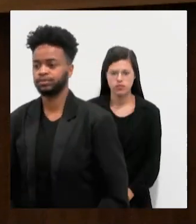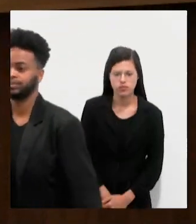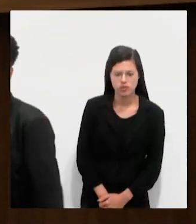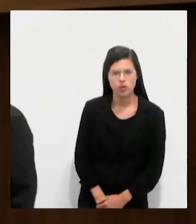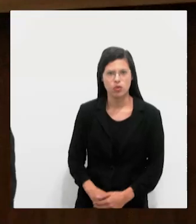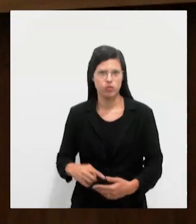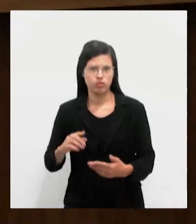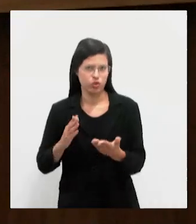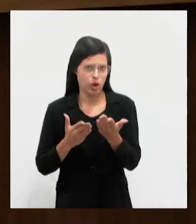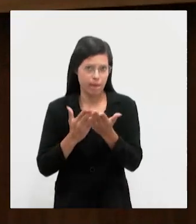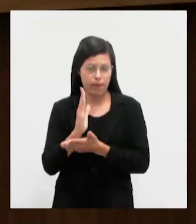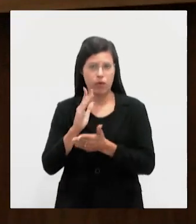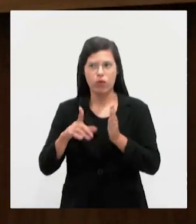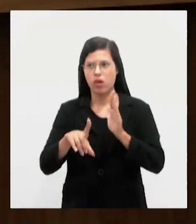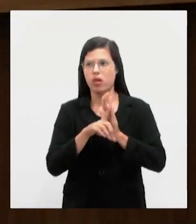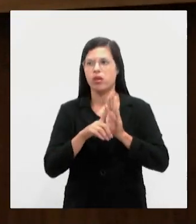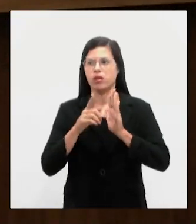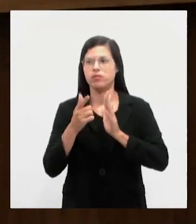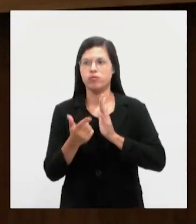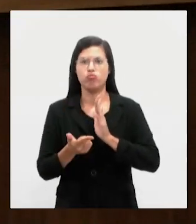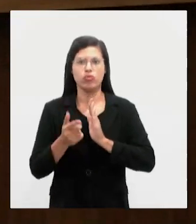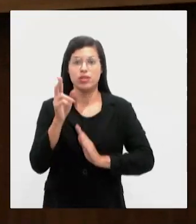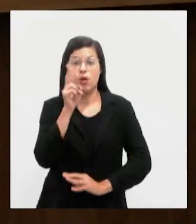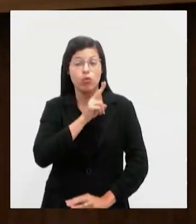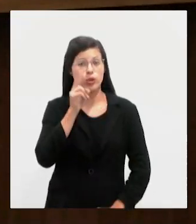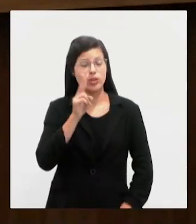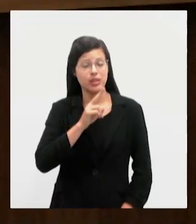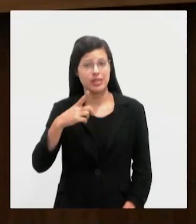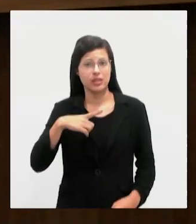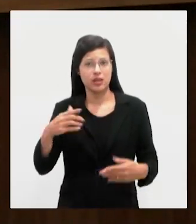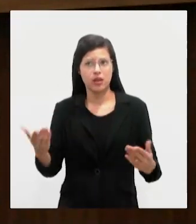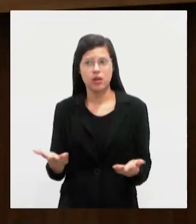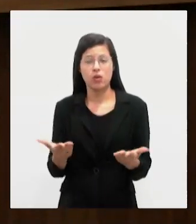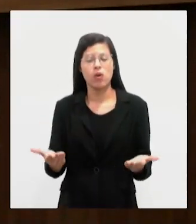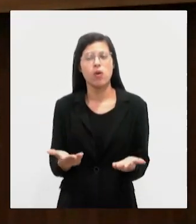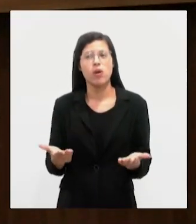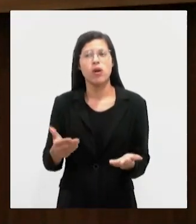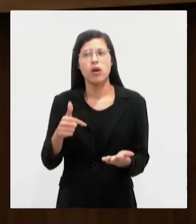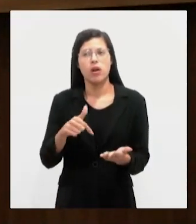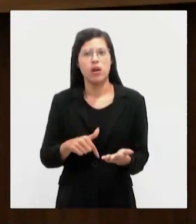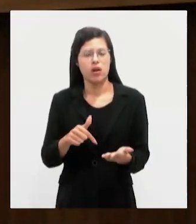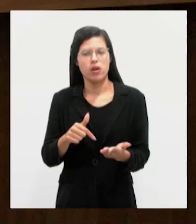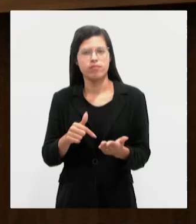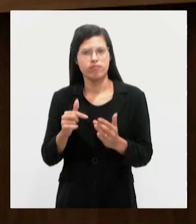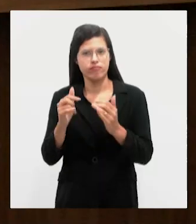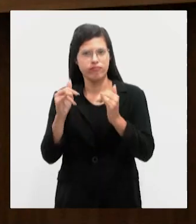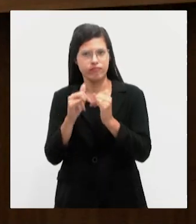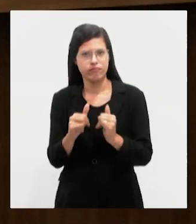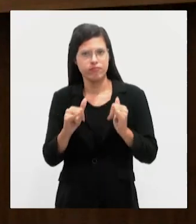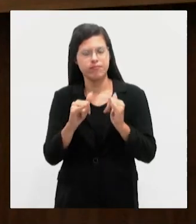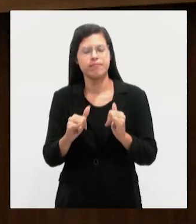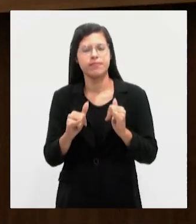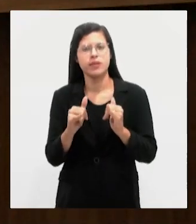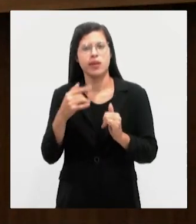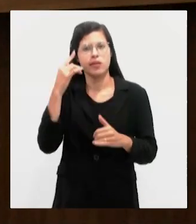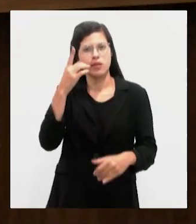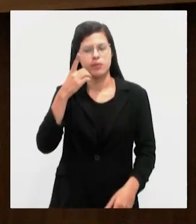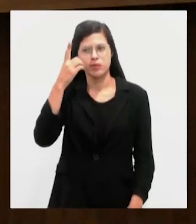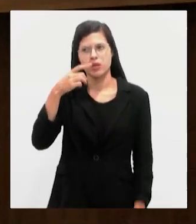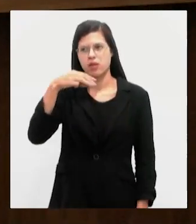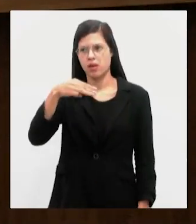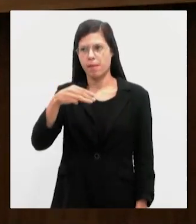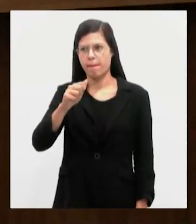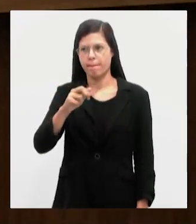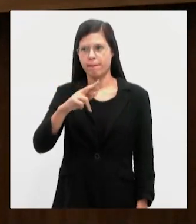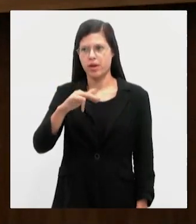e a emergência que tem agora. Então, em bom momento, essa lei... Agora eu lhe digo, deputada Marina do